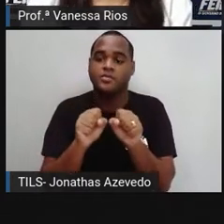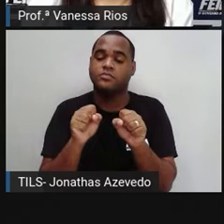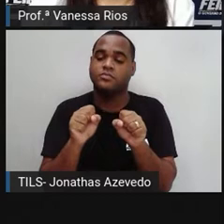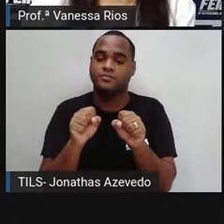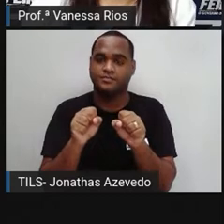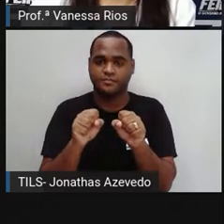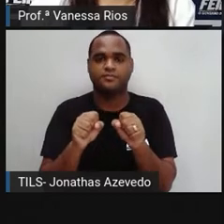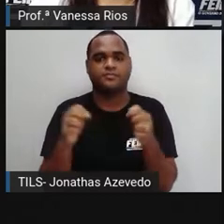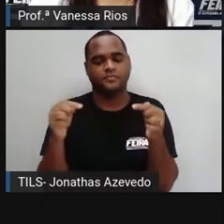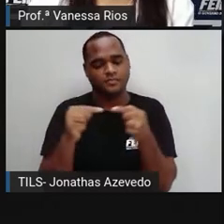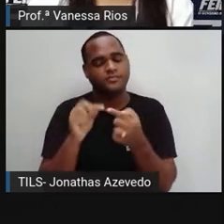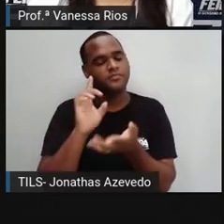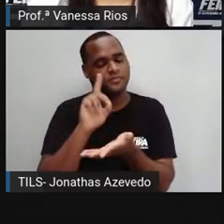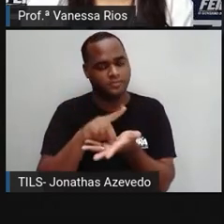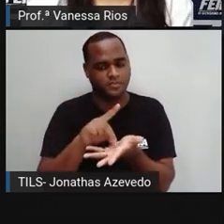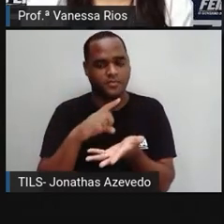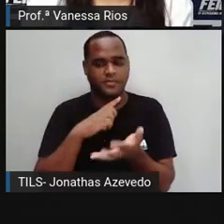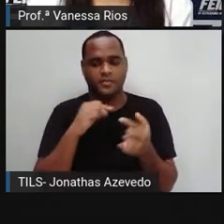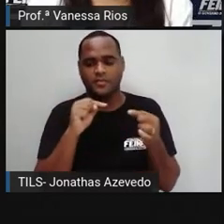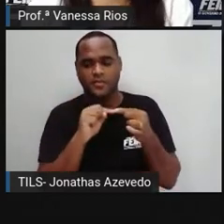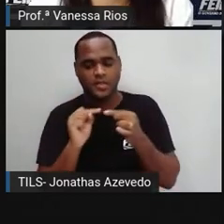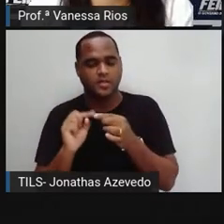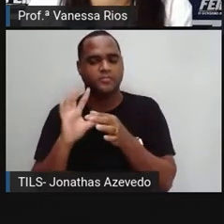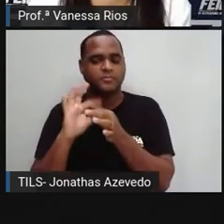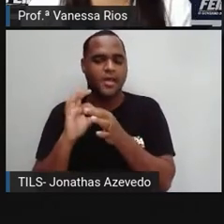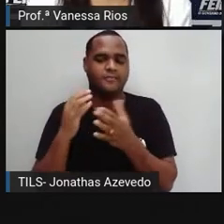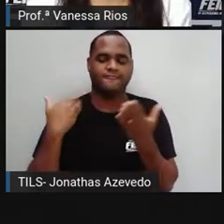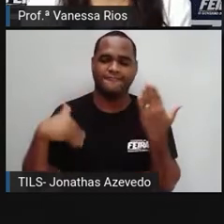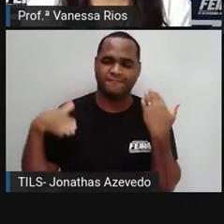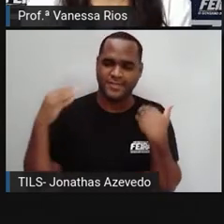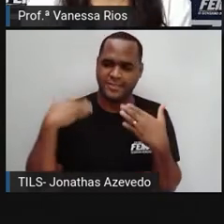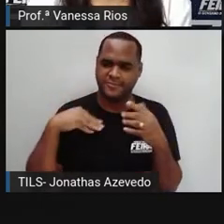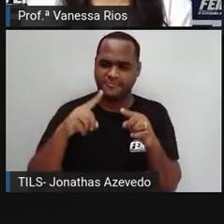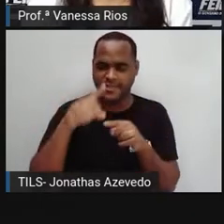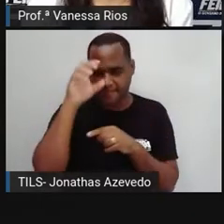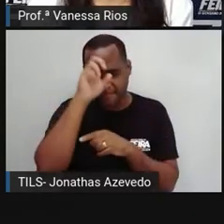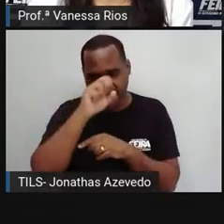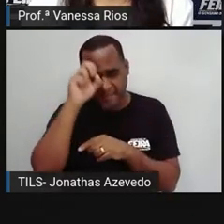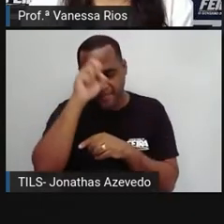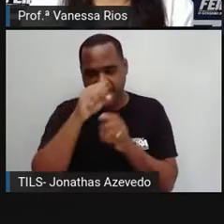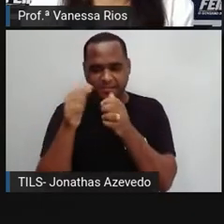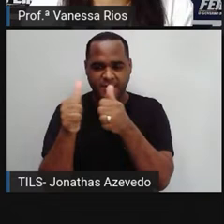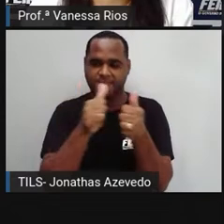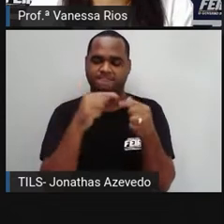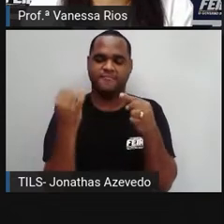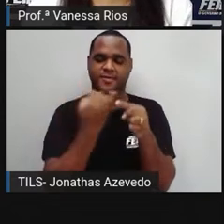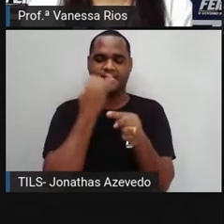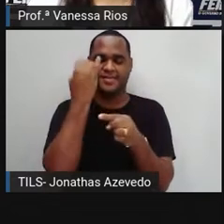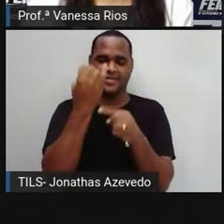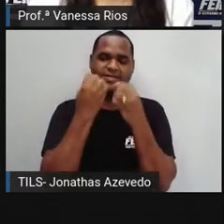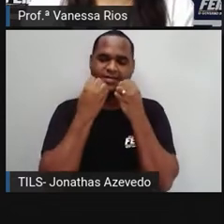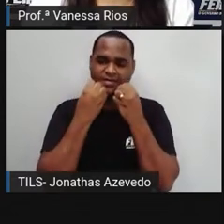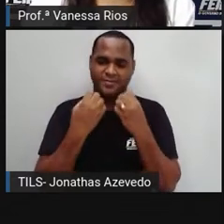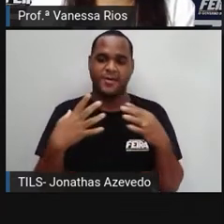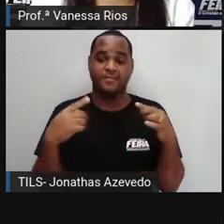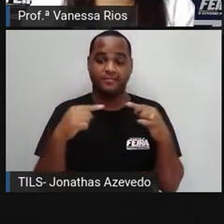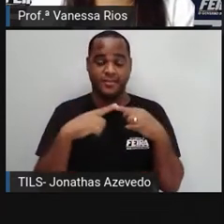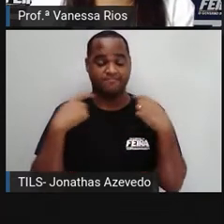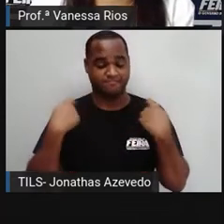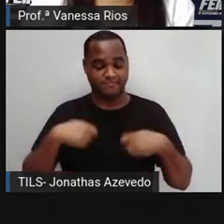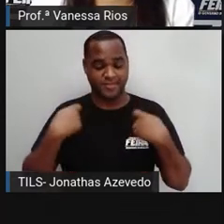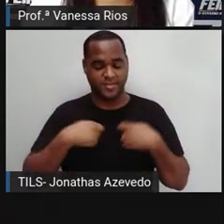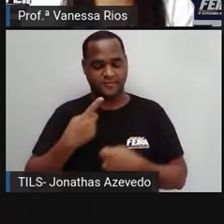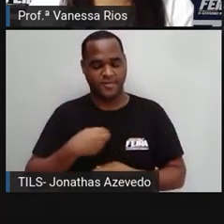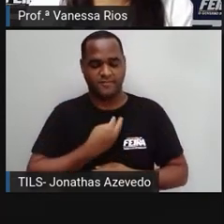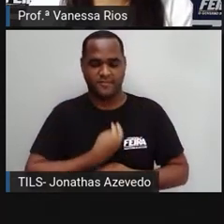momento realmente aí ligado ao lazer, que a gente aprendeu também aí que é algo bem importante e necessário para a